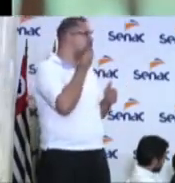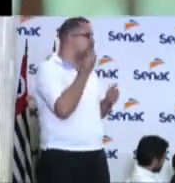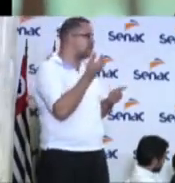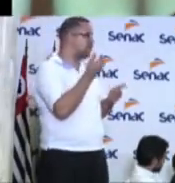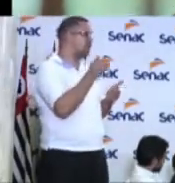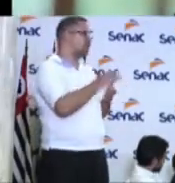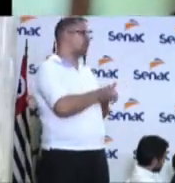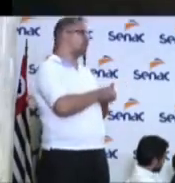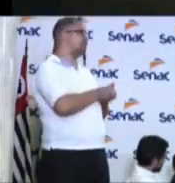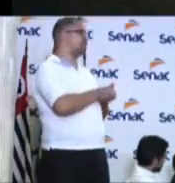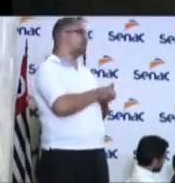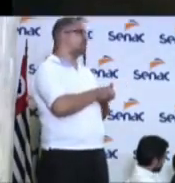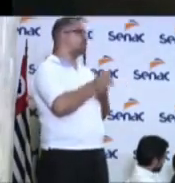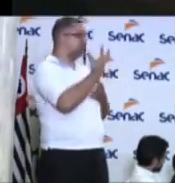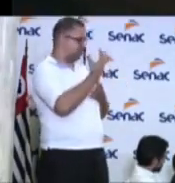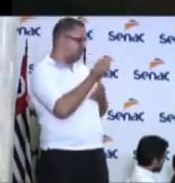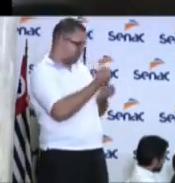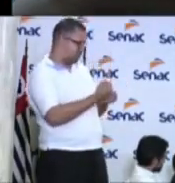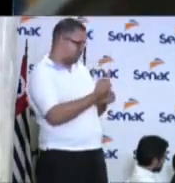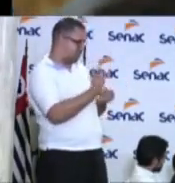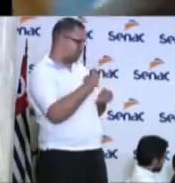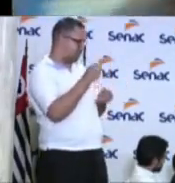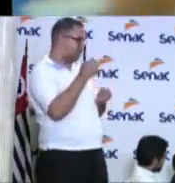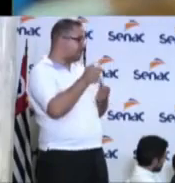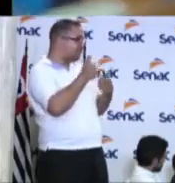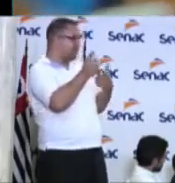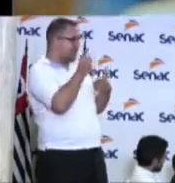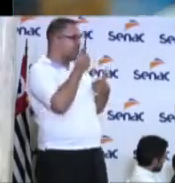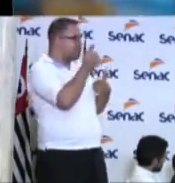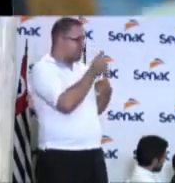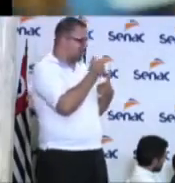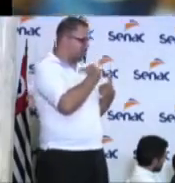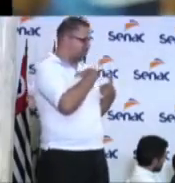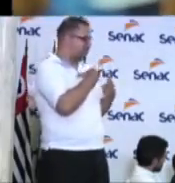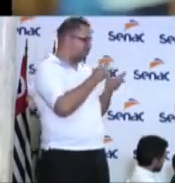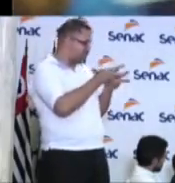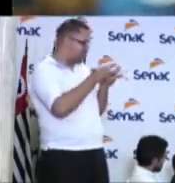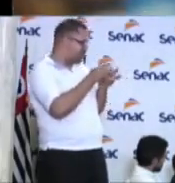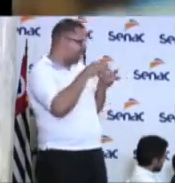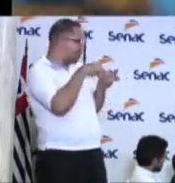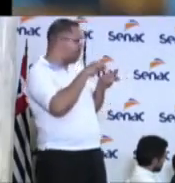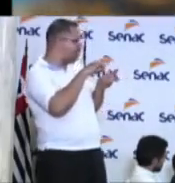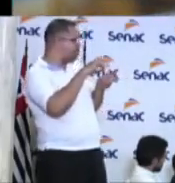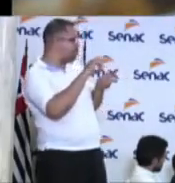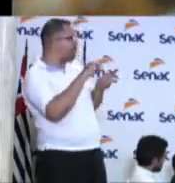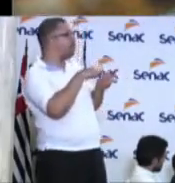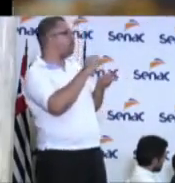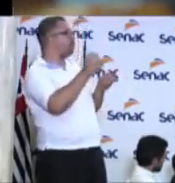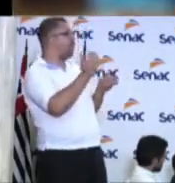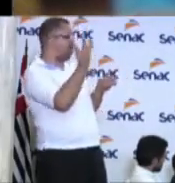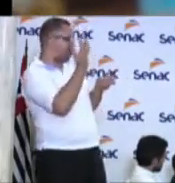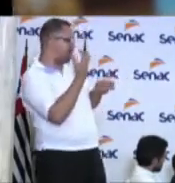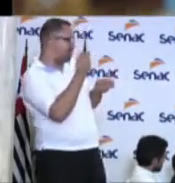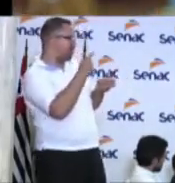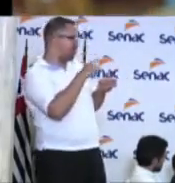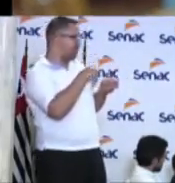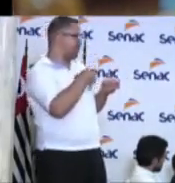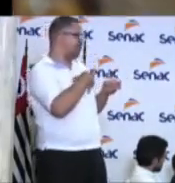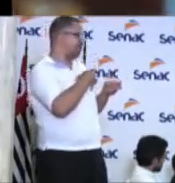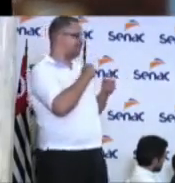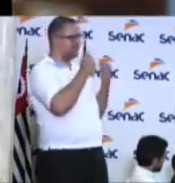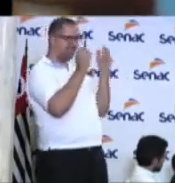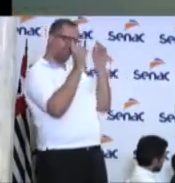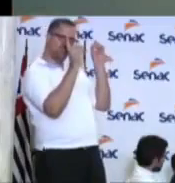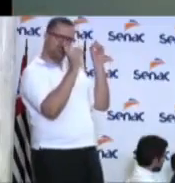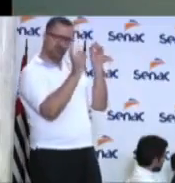mas desligou. Tá vendo, mamão? Você tem que manter aquele último sorrisinho que eu falei. Ih, mamão? Mal-humorado? Cara,